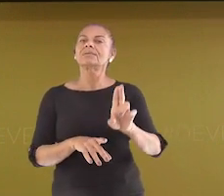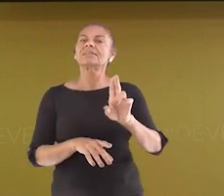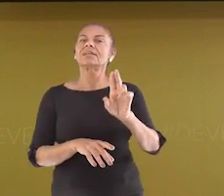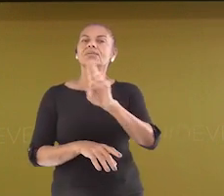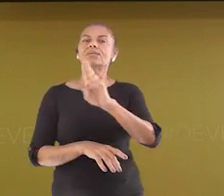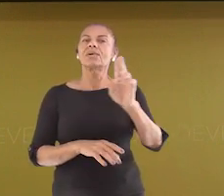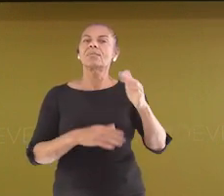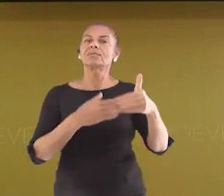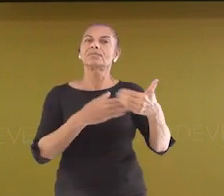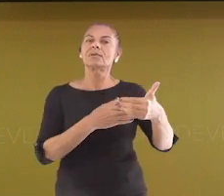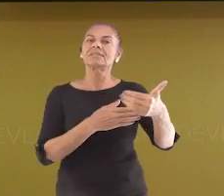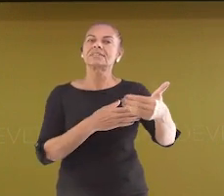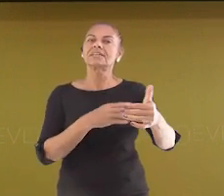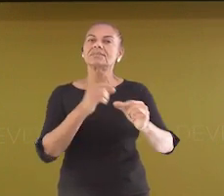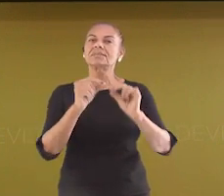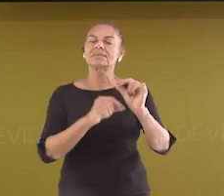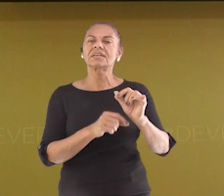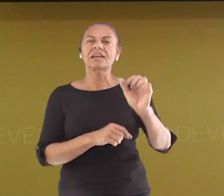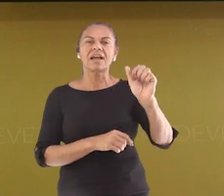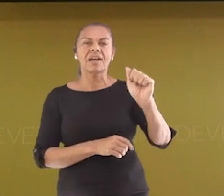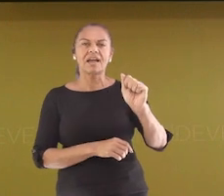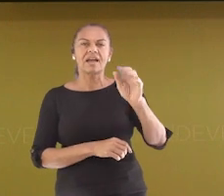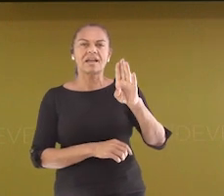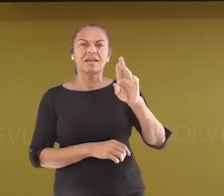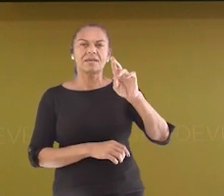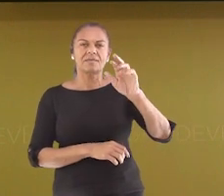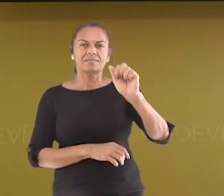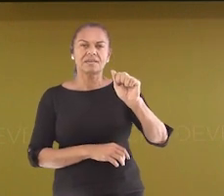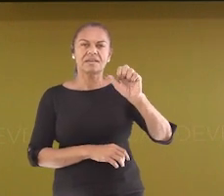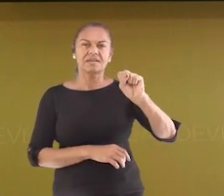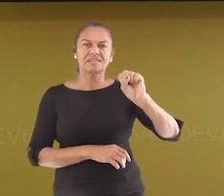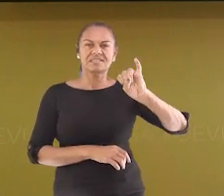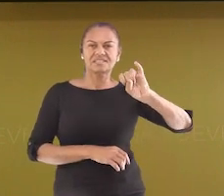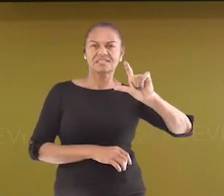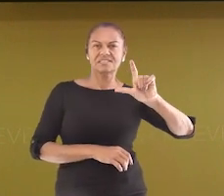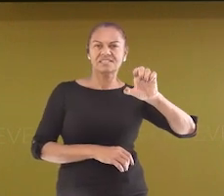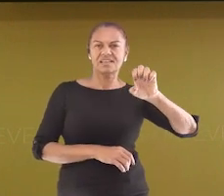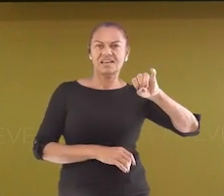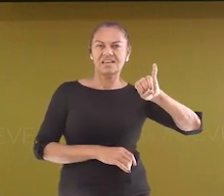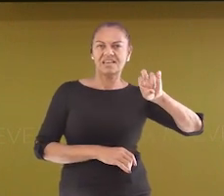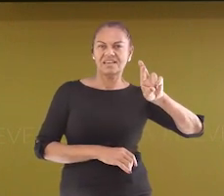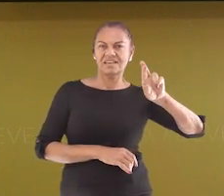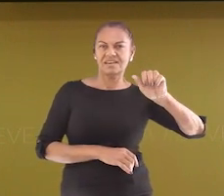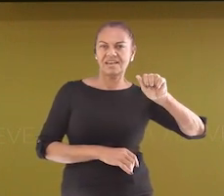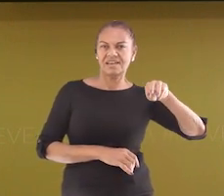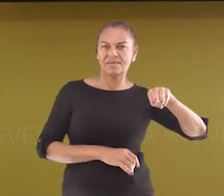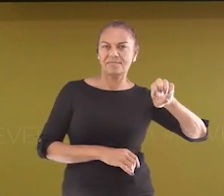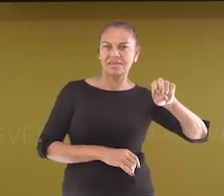vocabulário, a partir de um processo chamado abrasileiramento. Já ouviram falar desse processo?